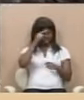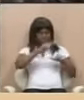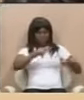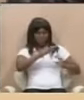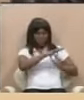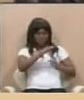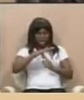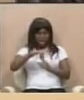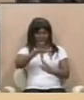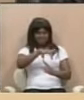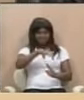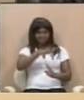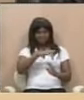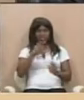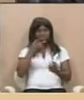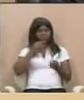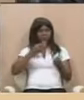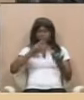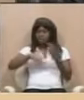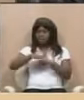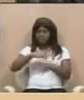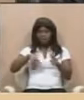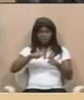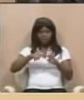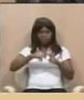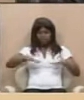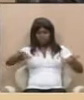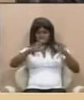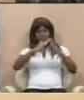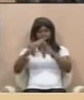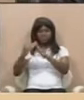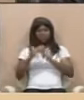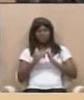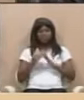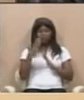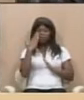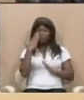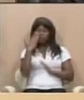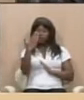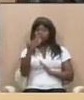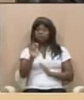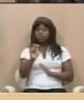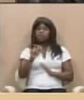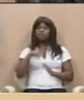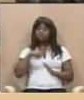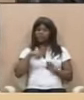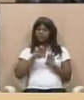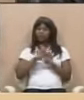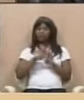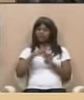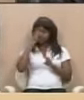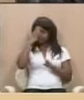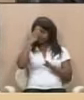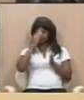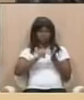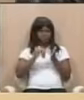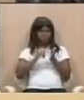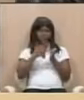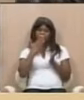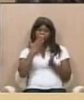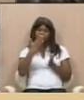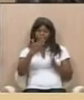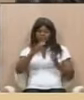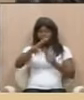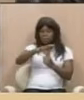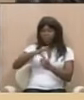praça, além de trazer todo o transtorno para a comunidade, para as pessoas que moram em frente, houve uma ação da promotoria pedindo que não ficasse em cima